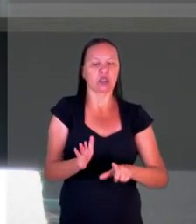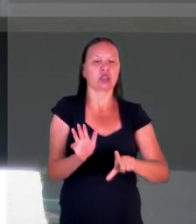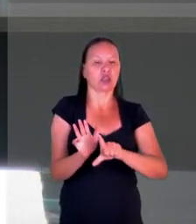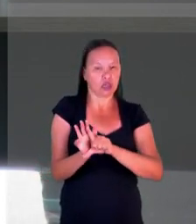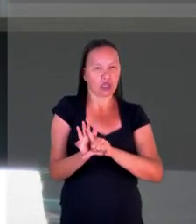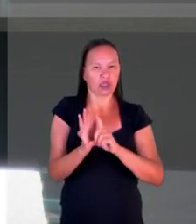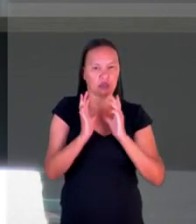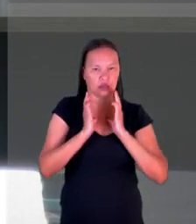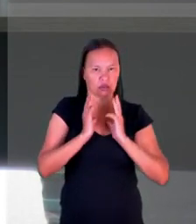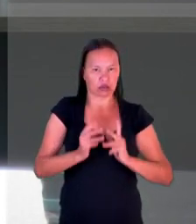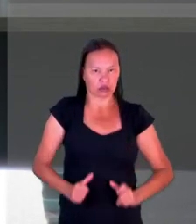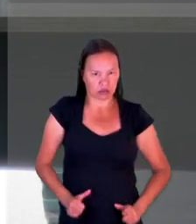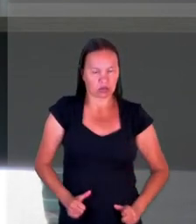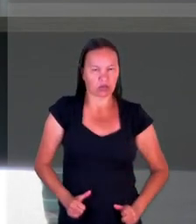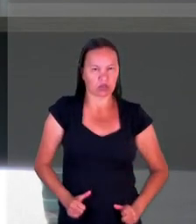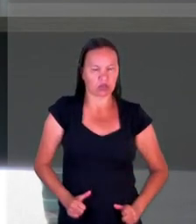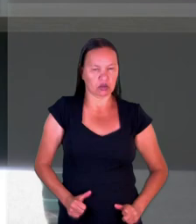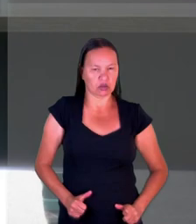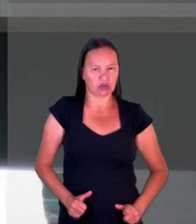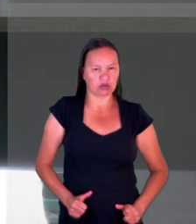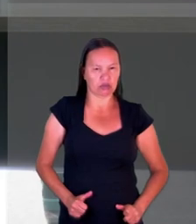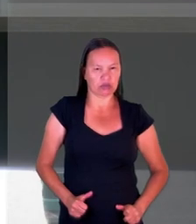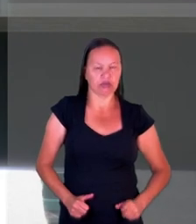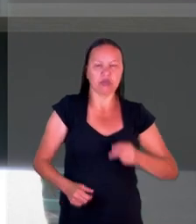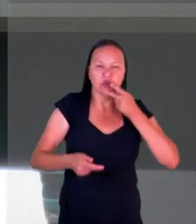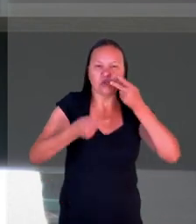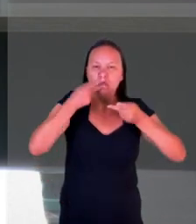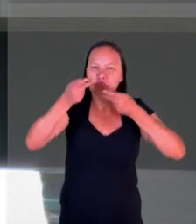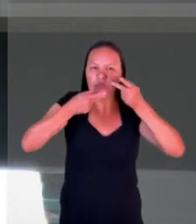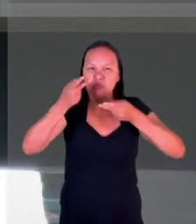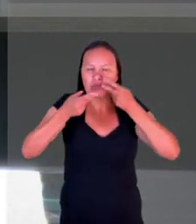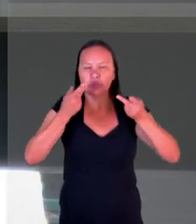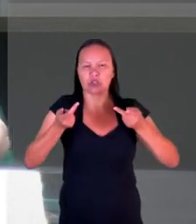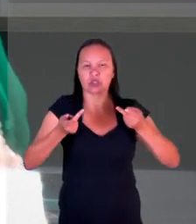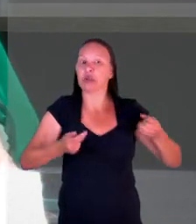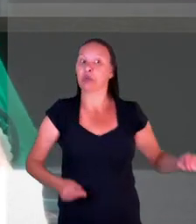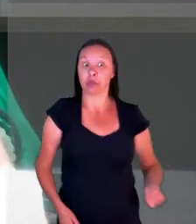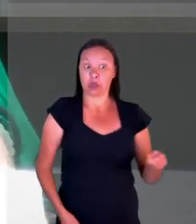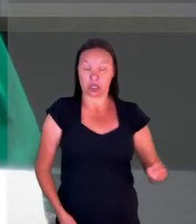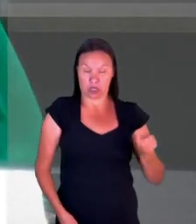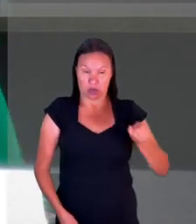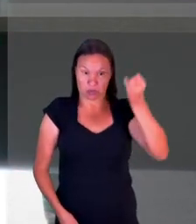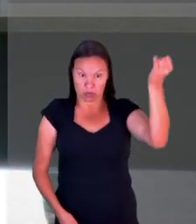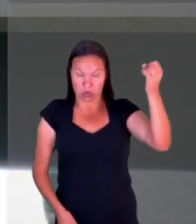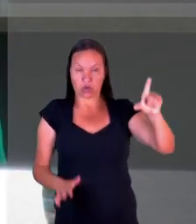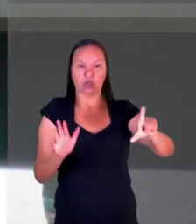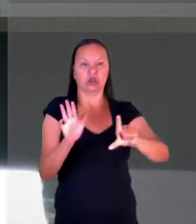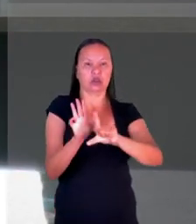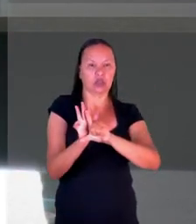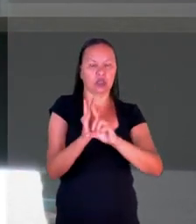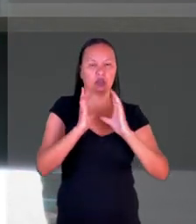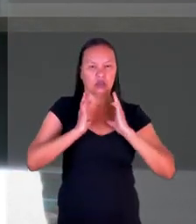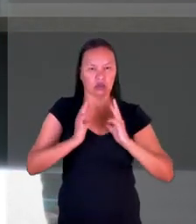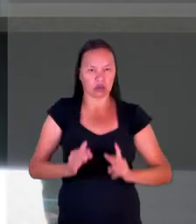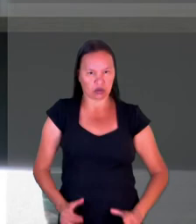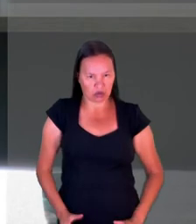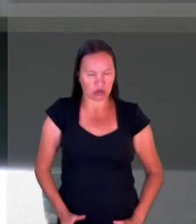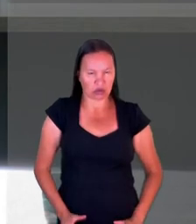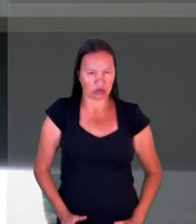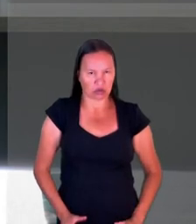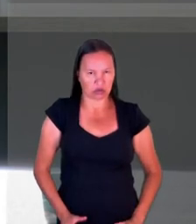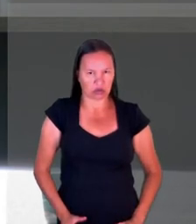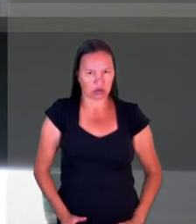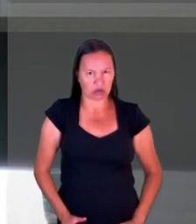né e uma coisa que nós não falamos aqui mas é um princípio Regente dos Direitos Humanos é a primazia